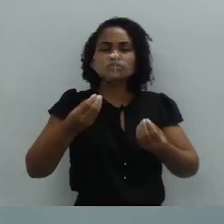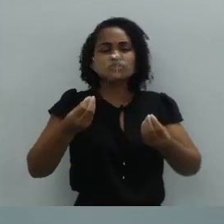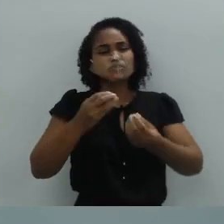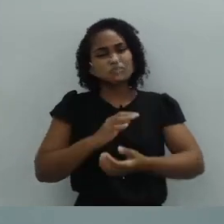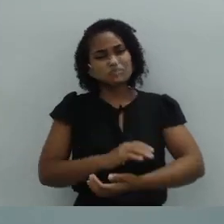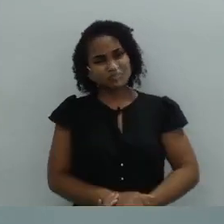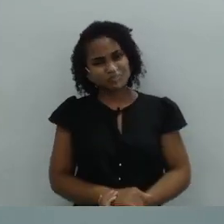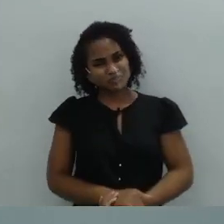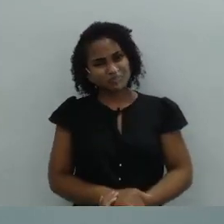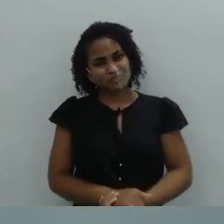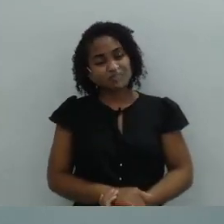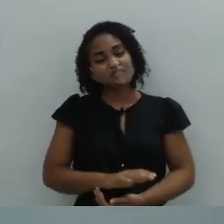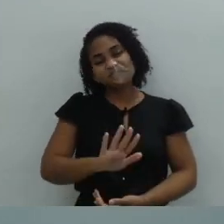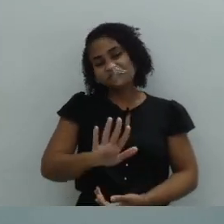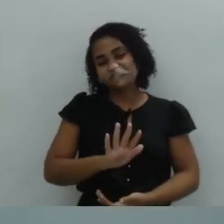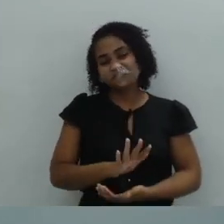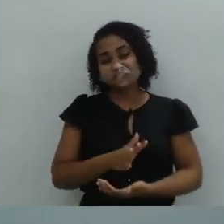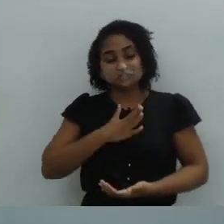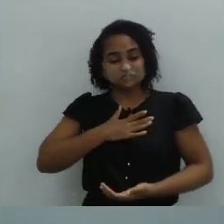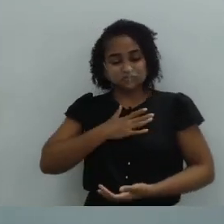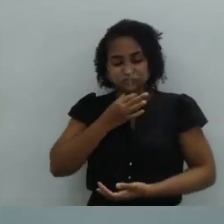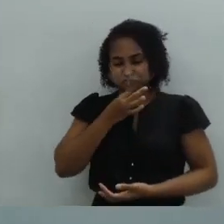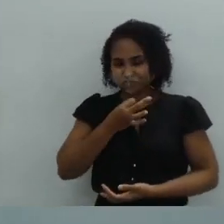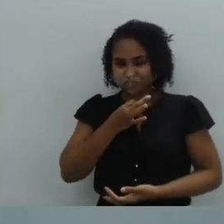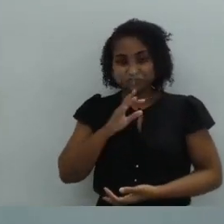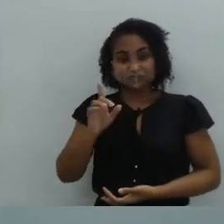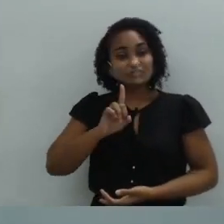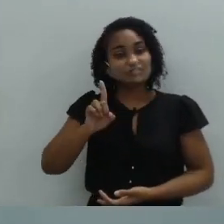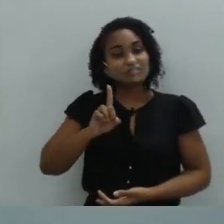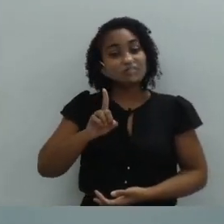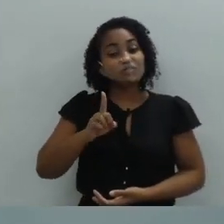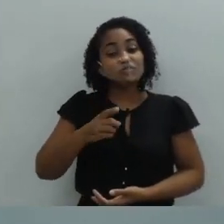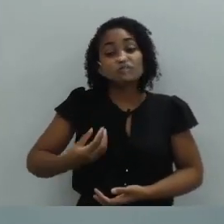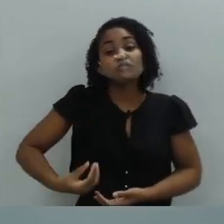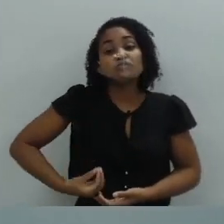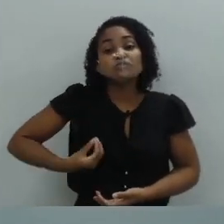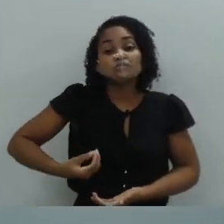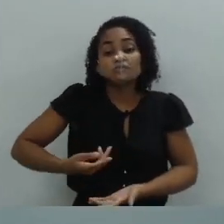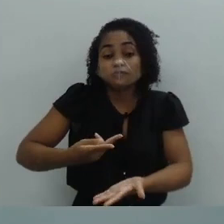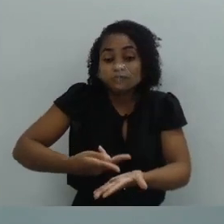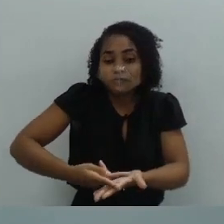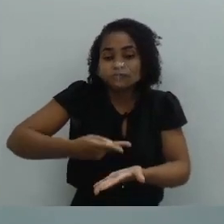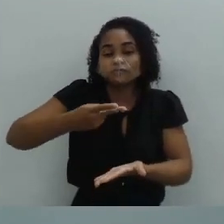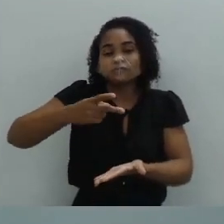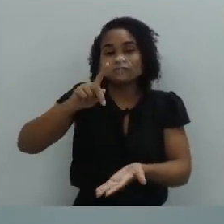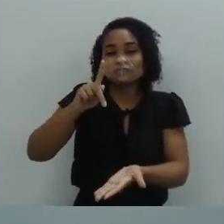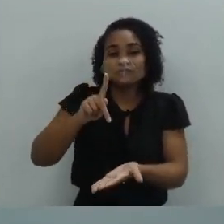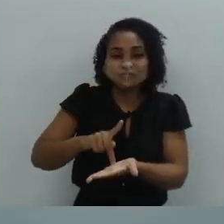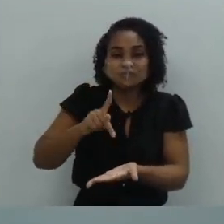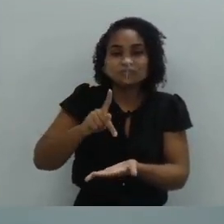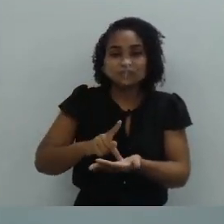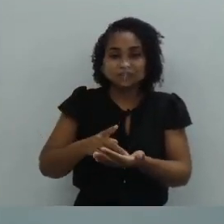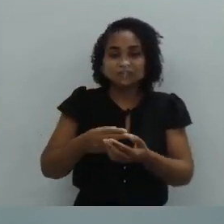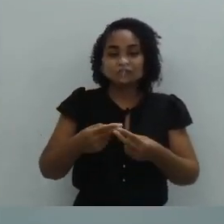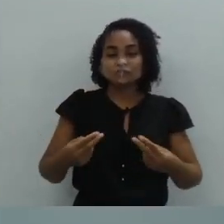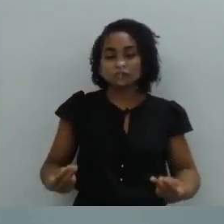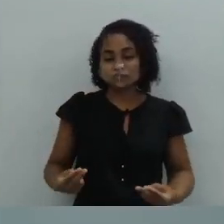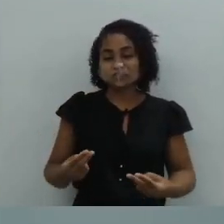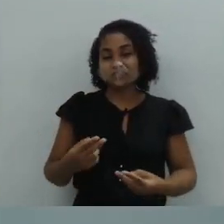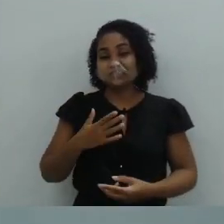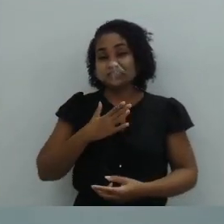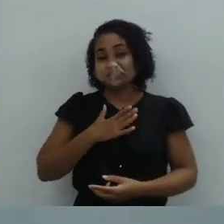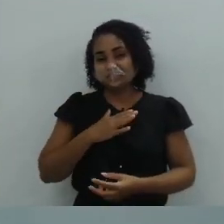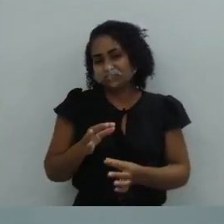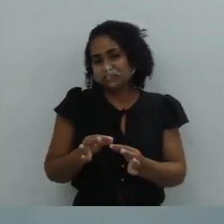assim, professora? Não é o que eu acho, mas sim a realidade, o fato, a veracidade da coisa. Eu não